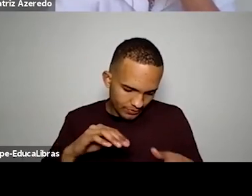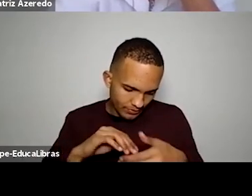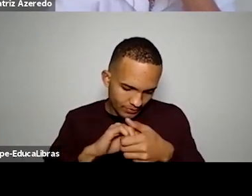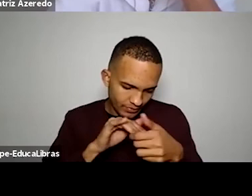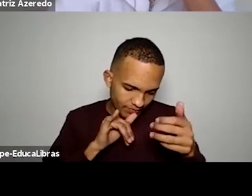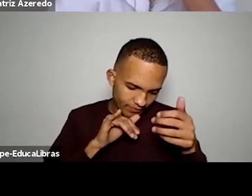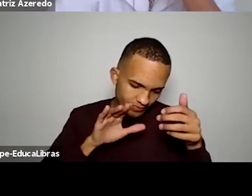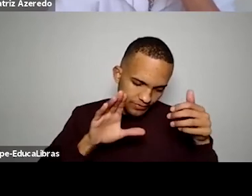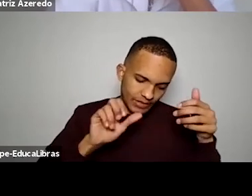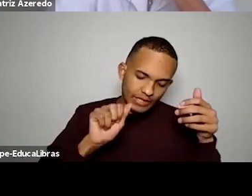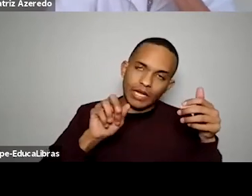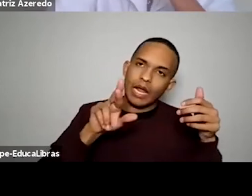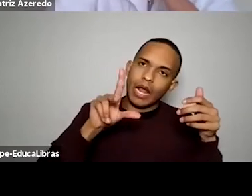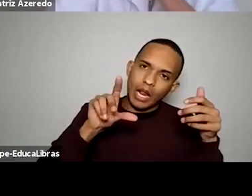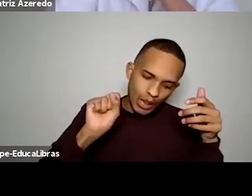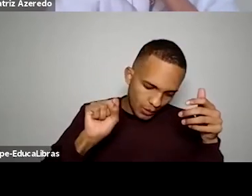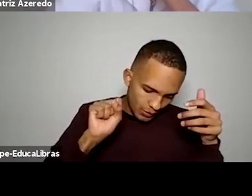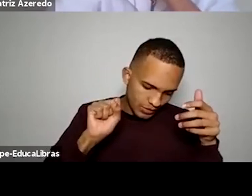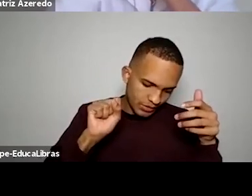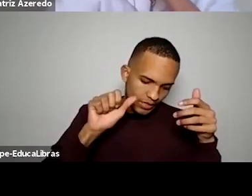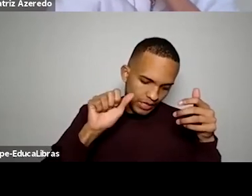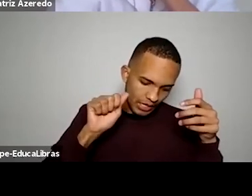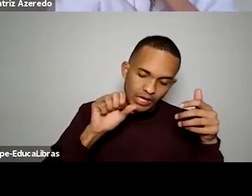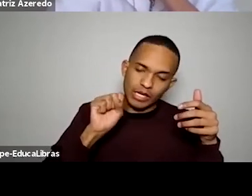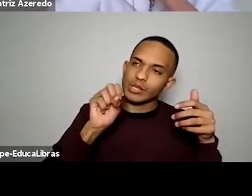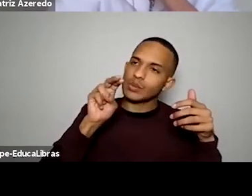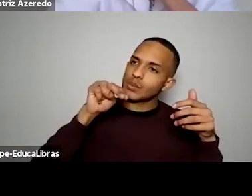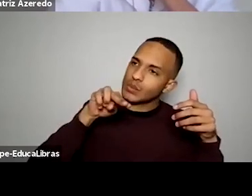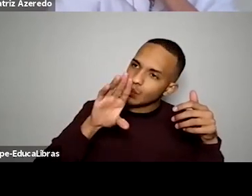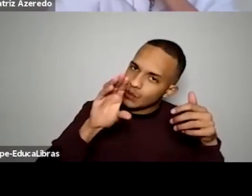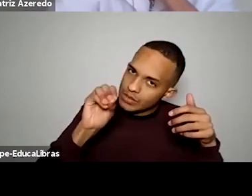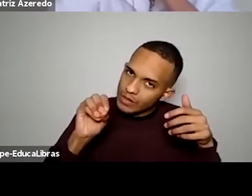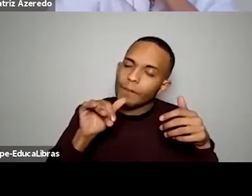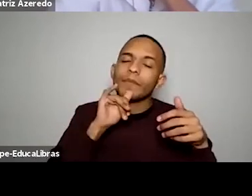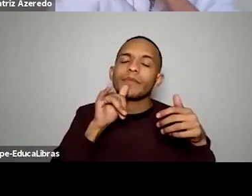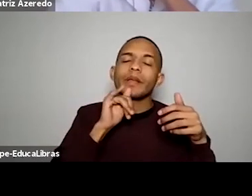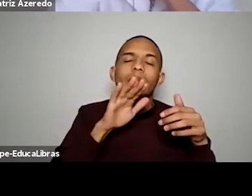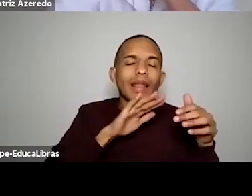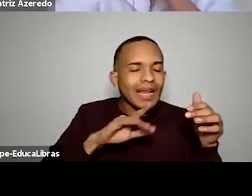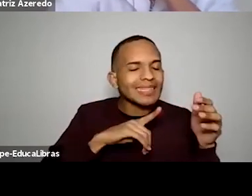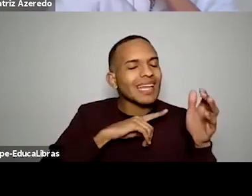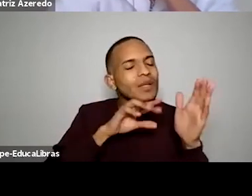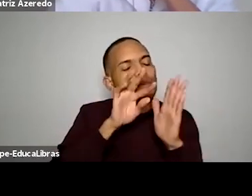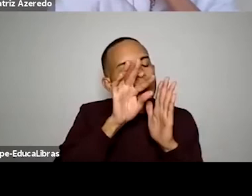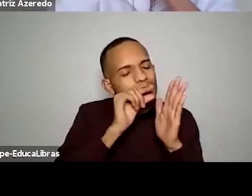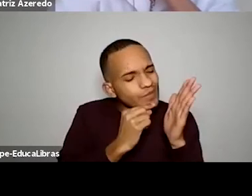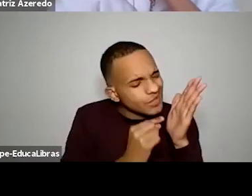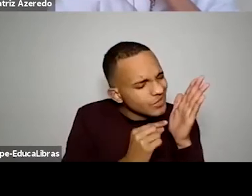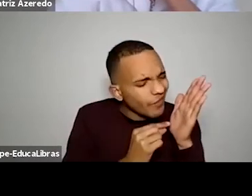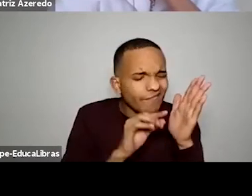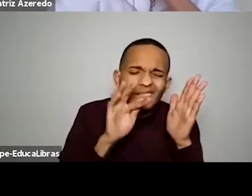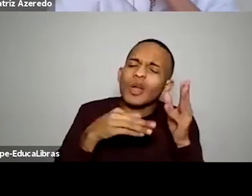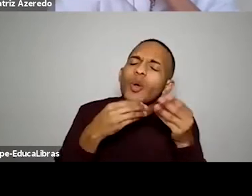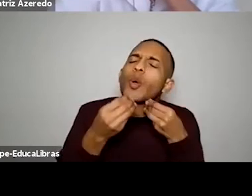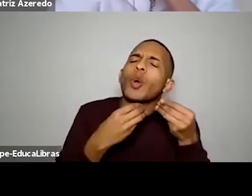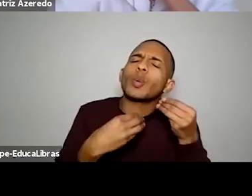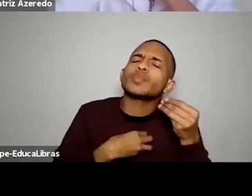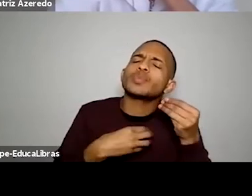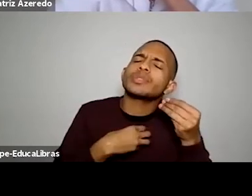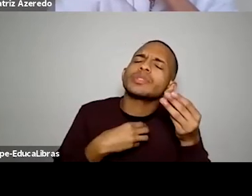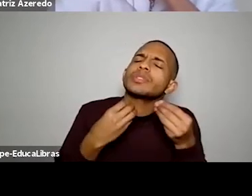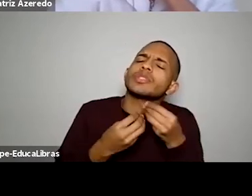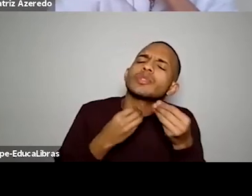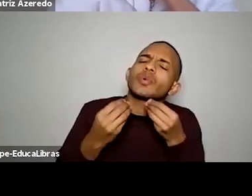chamado Protesto. Então, a gente começou com o Manifesto, e aí tem um poema chamado Protesto, que é um trechinho final de como a gente quer se sentir, como a gente se